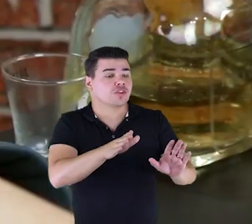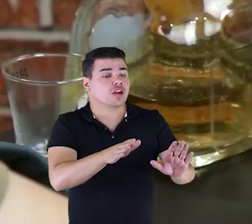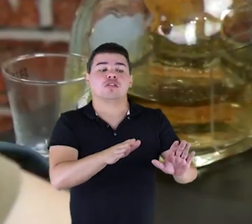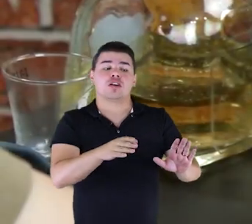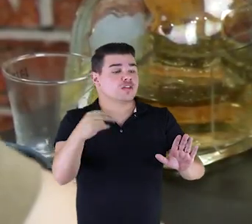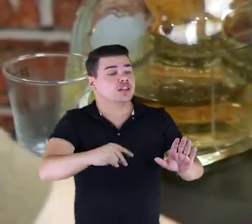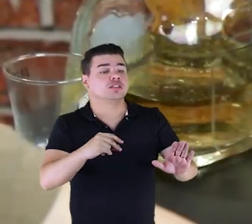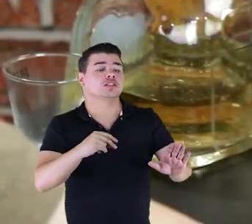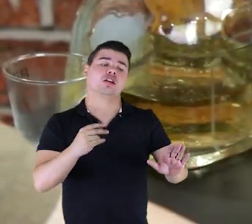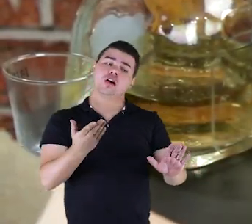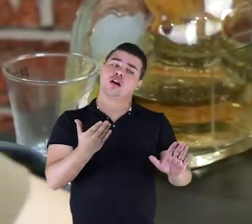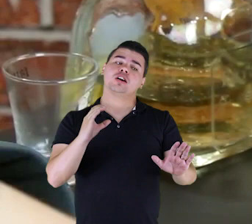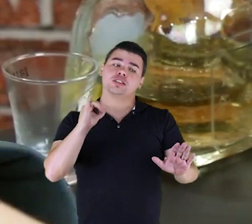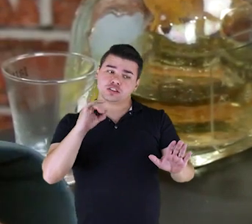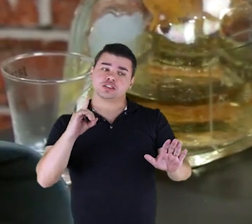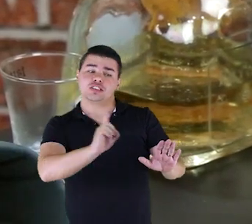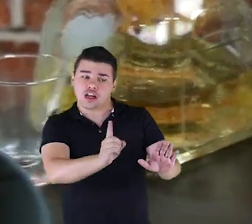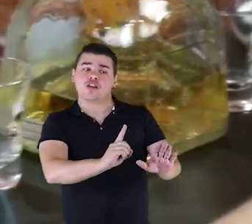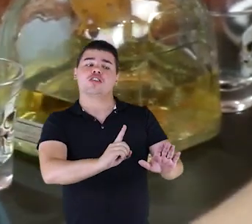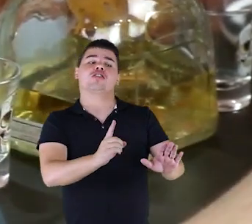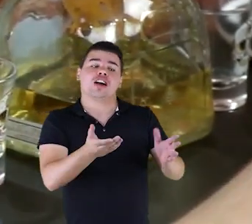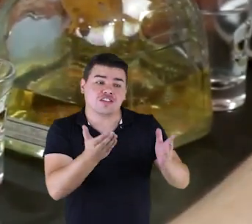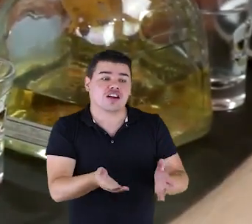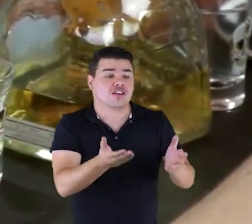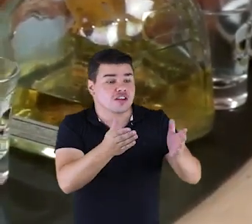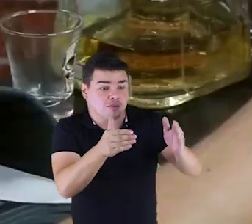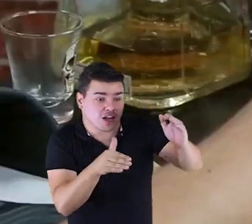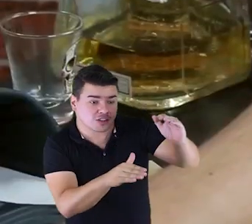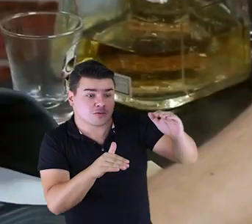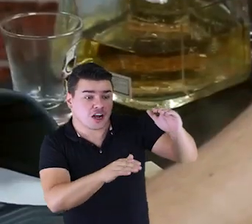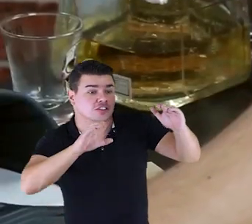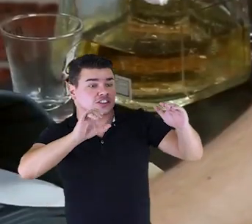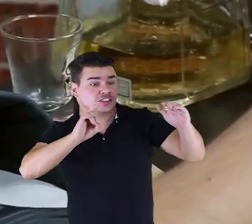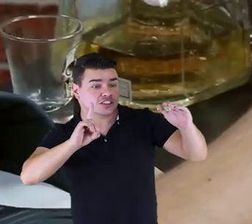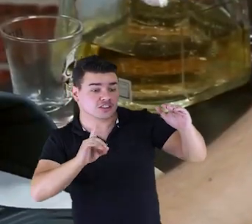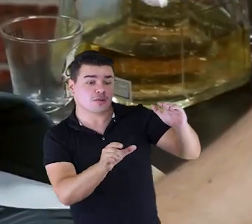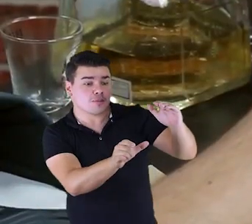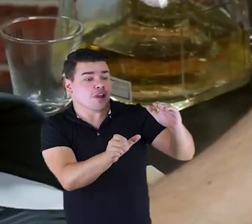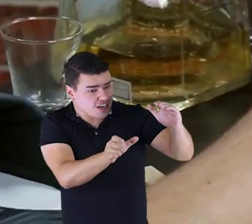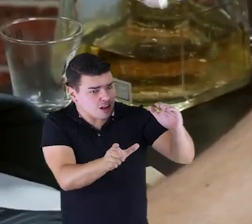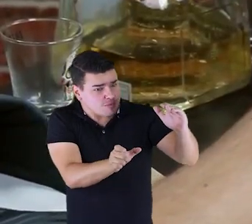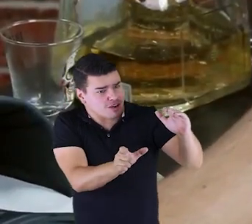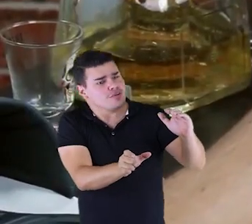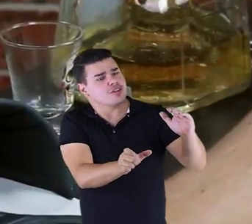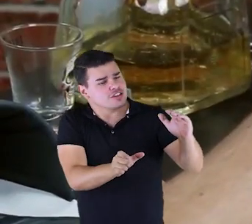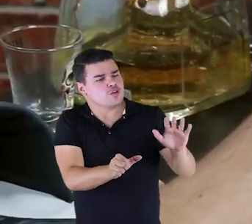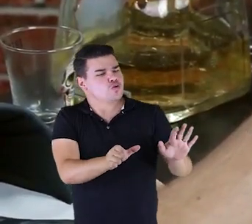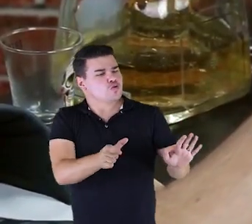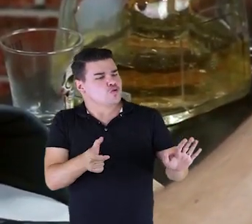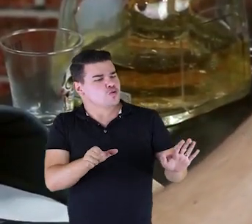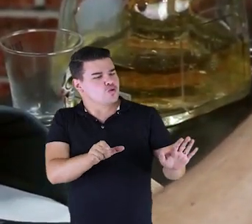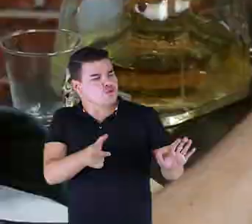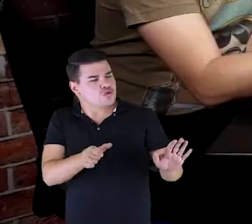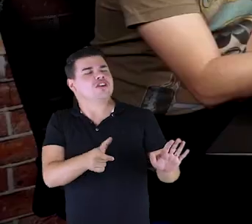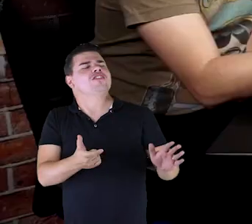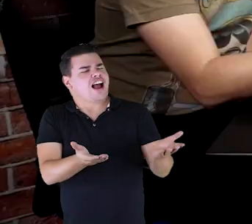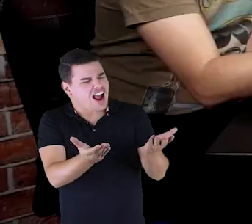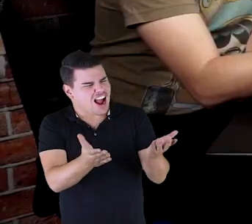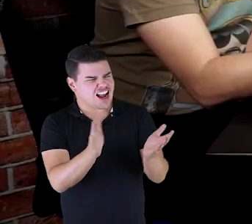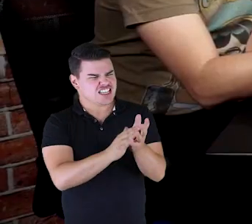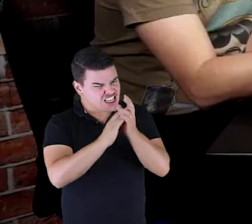Corinthians! Cid aproxima a mão do topo da torre e ela balança. Cid, embaixo. Ele puxa um bloco mais abaixo e o